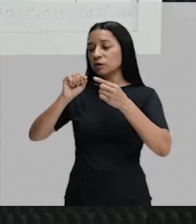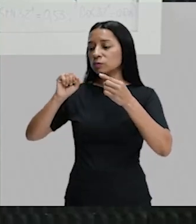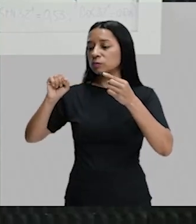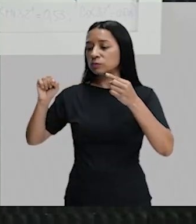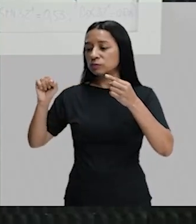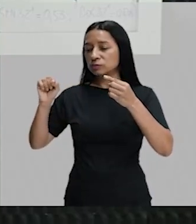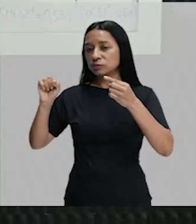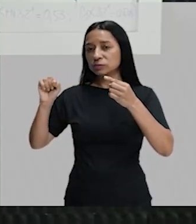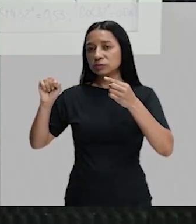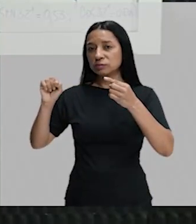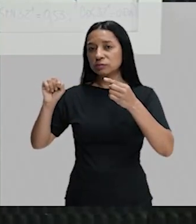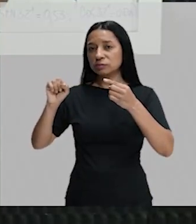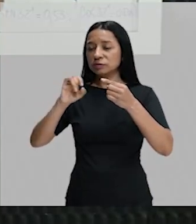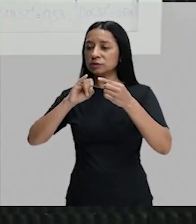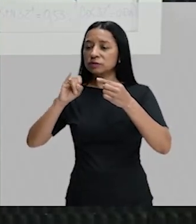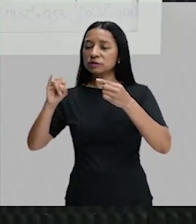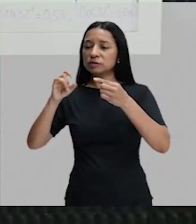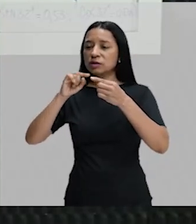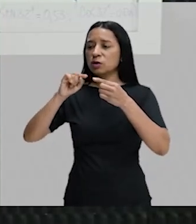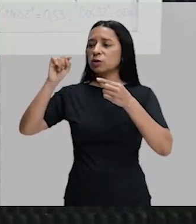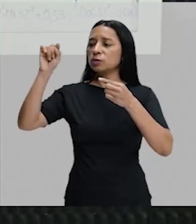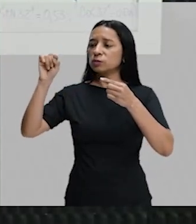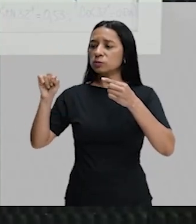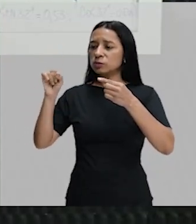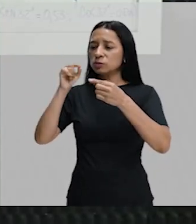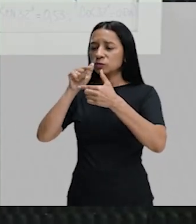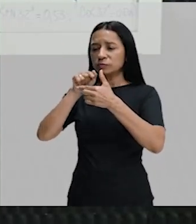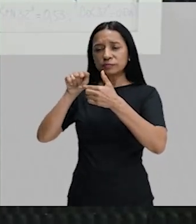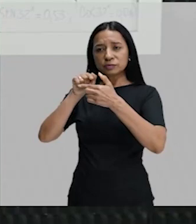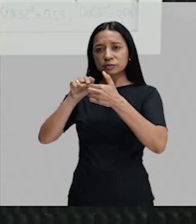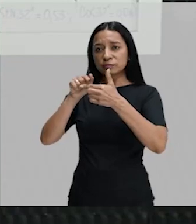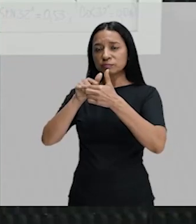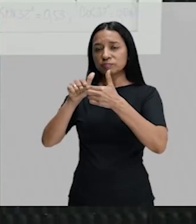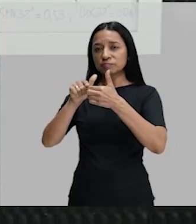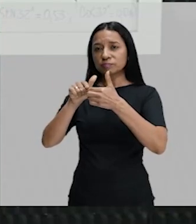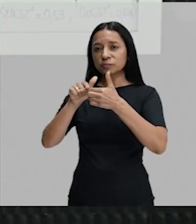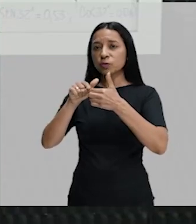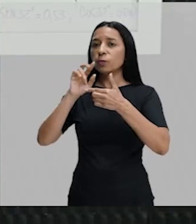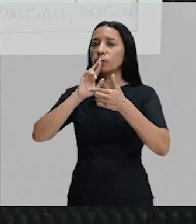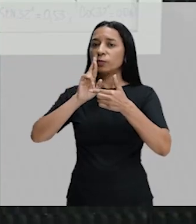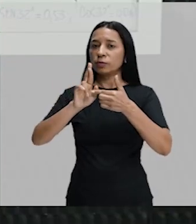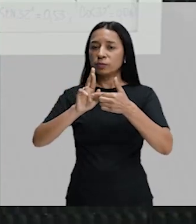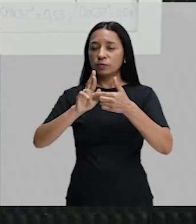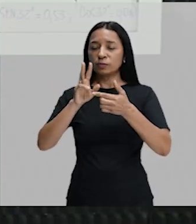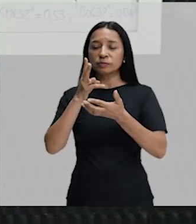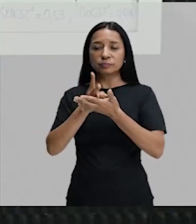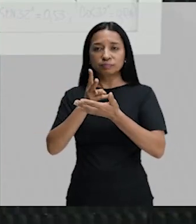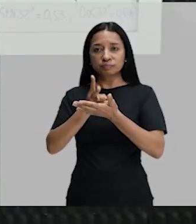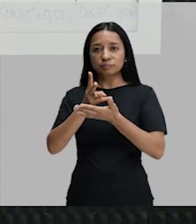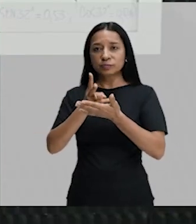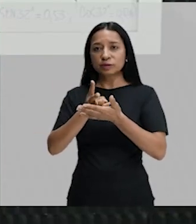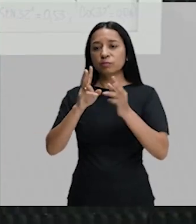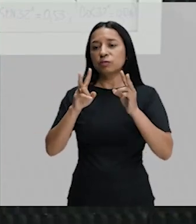pela hipotenusa, se eu dividir o cateto oposto pelo adjacente, o resultado vai ser